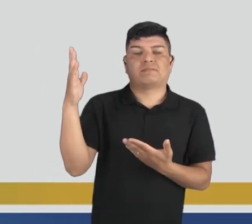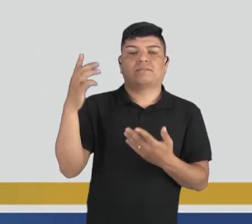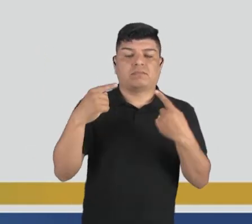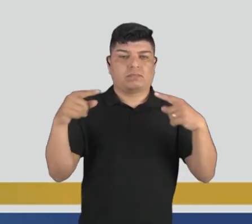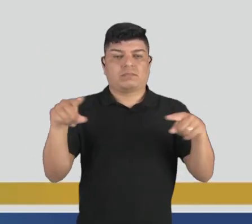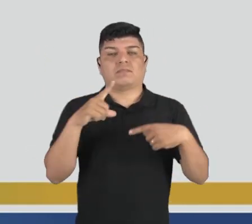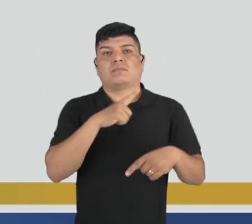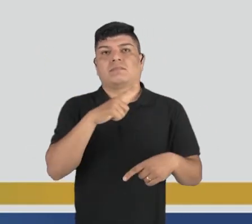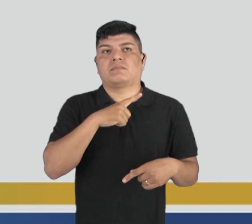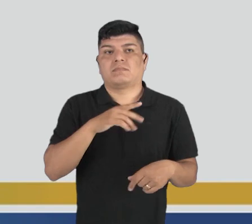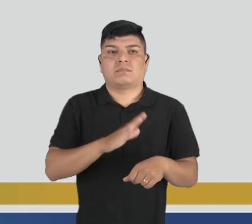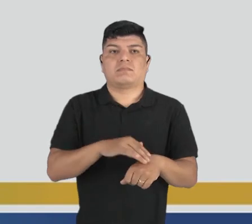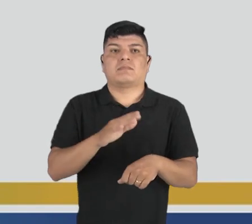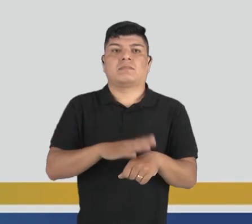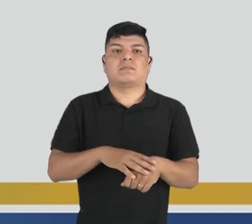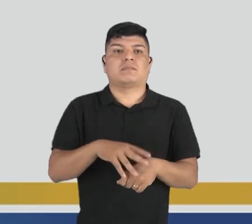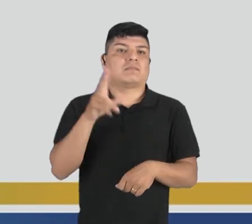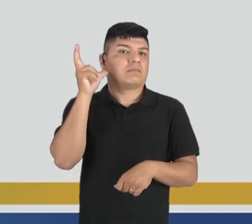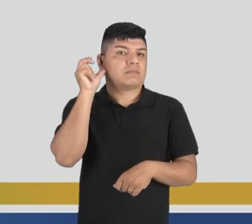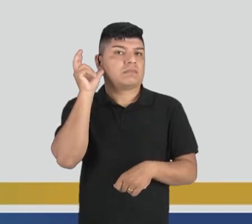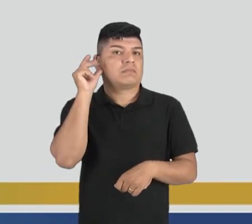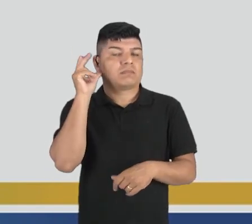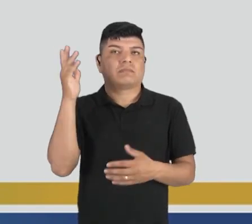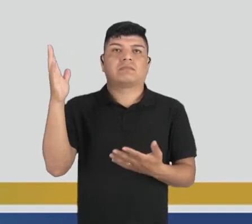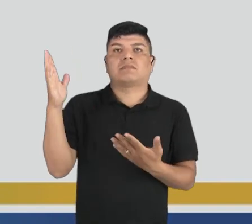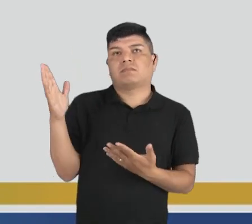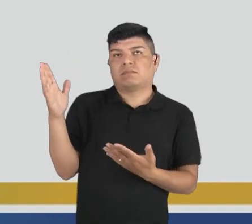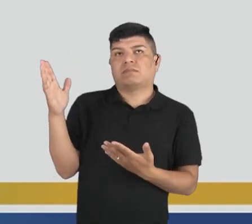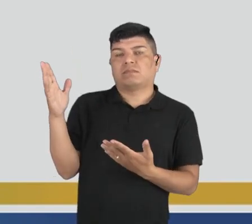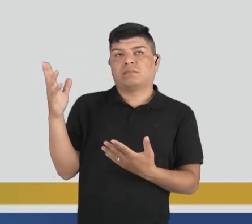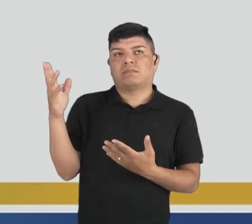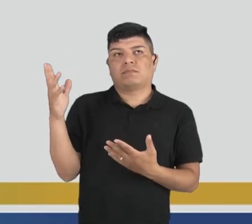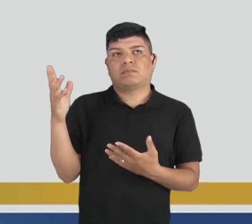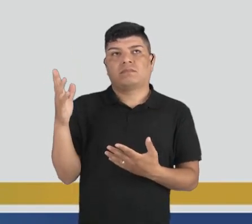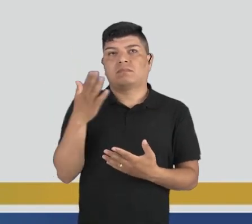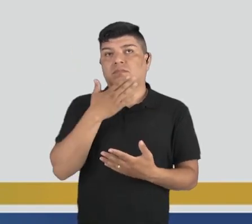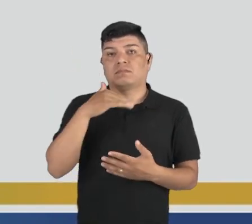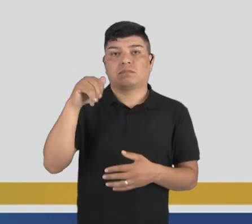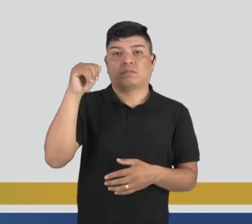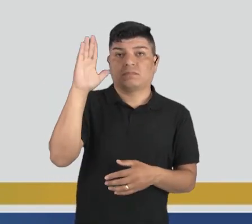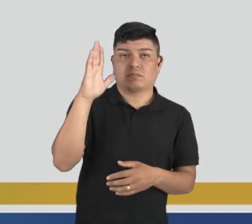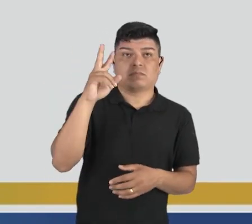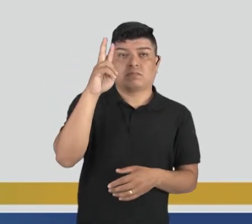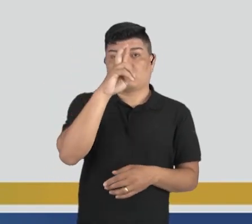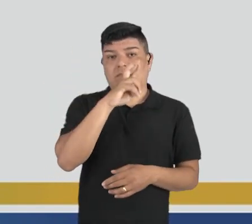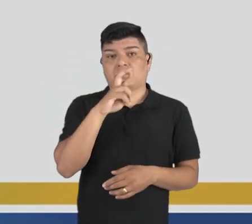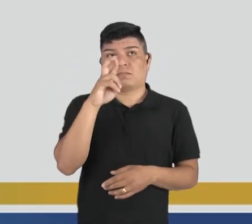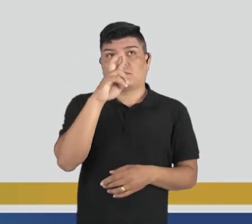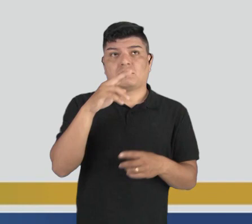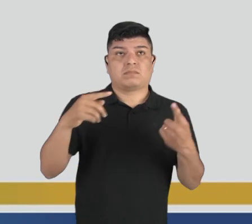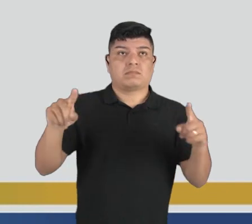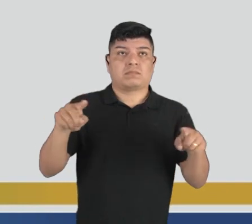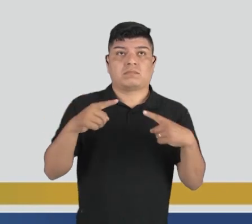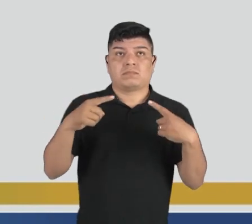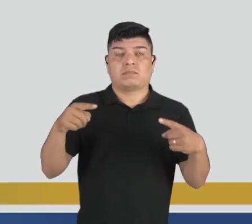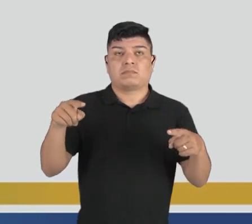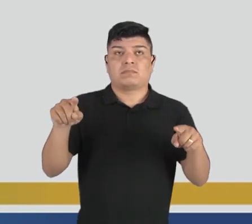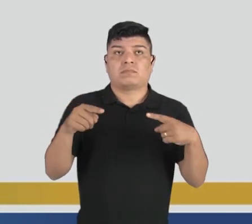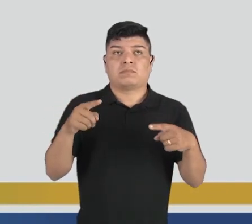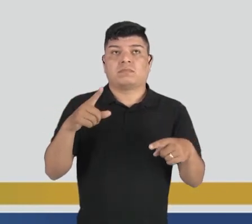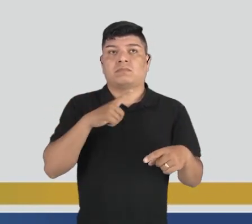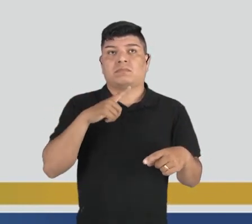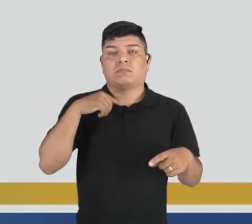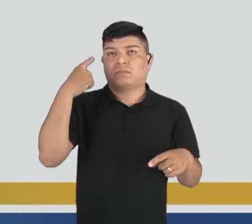essas músicas mais escutadas, né? Dentro do ranking do Spotify. Observe que as músicas ali latinas, que